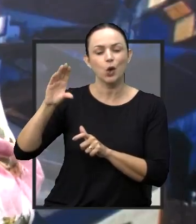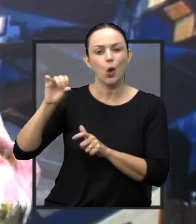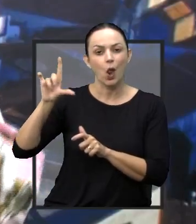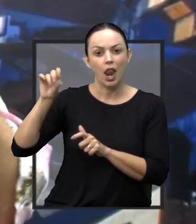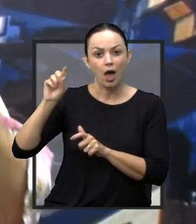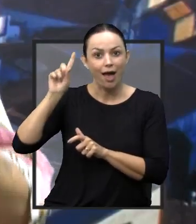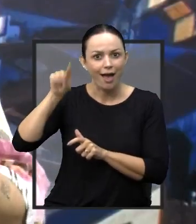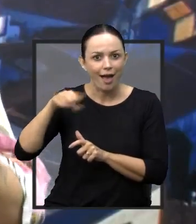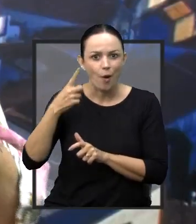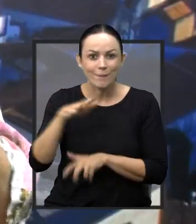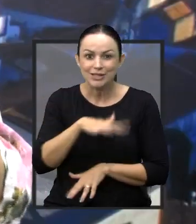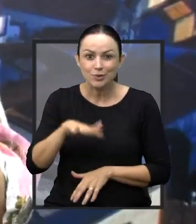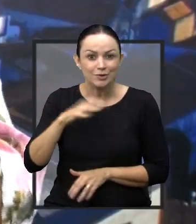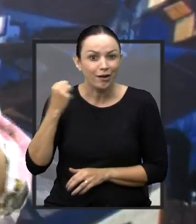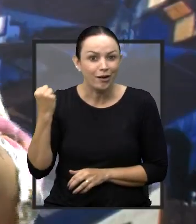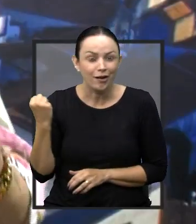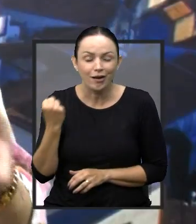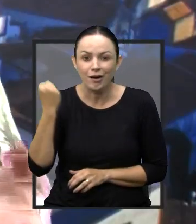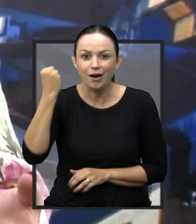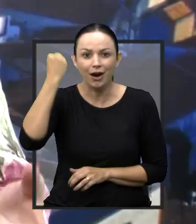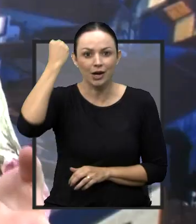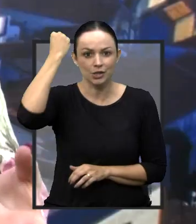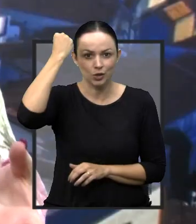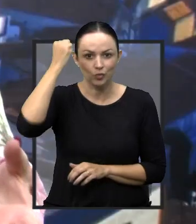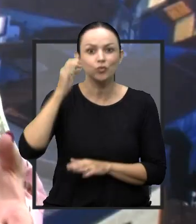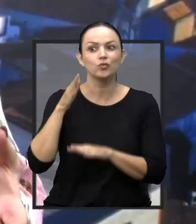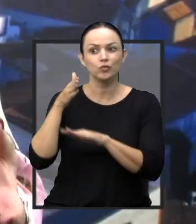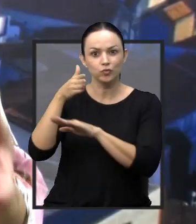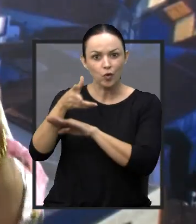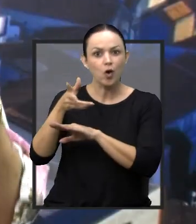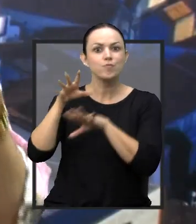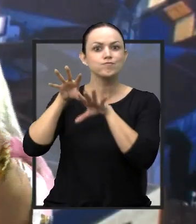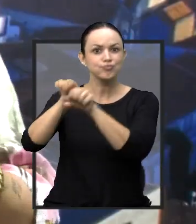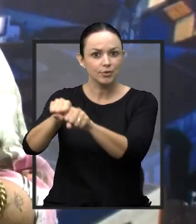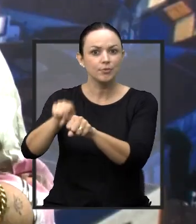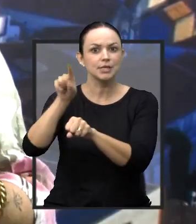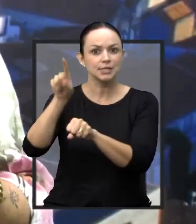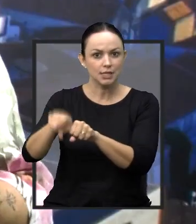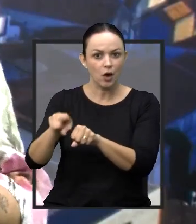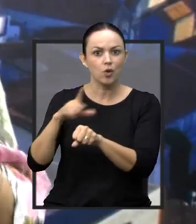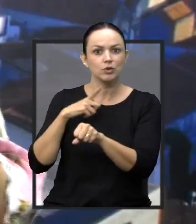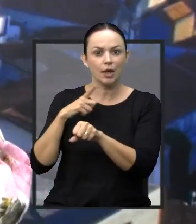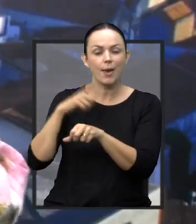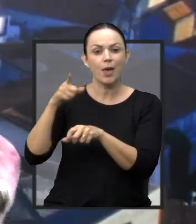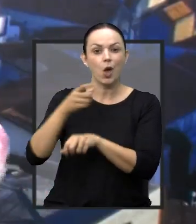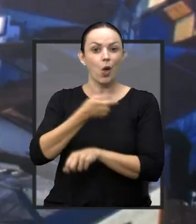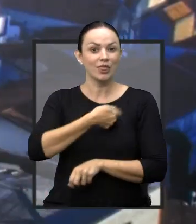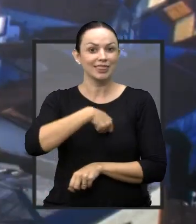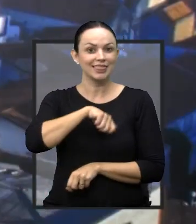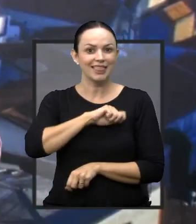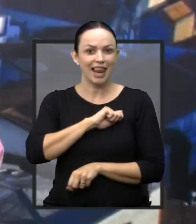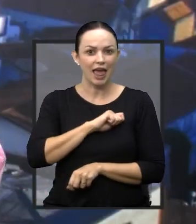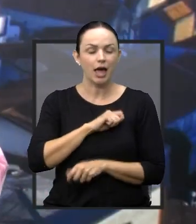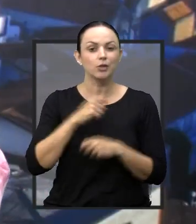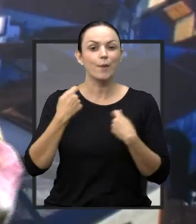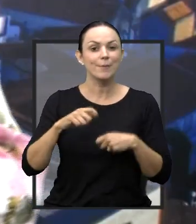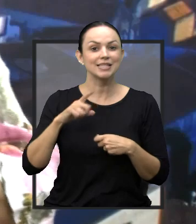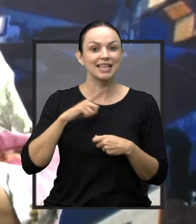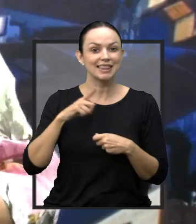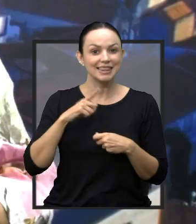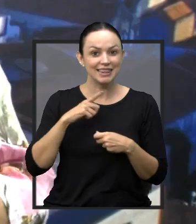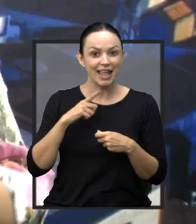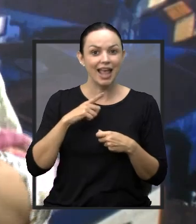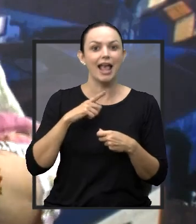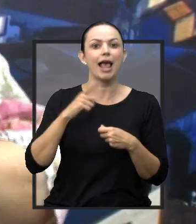palpável, grave, porque existiu inclusive busca e apreensão. Para ter uma busca e apreensão, o delegado tem que ter elementos